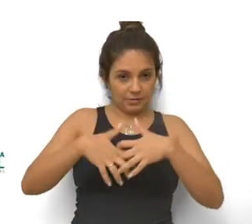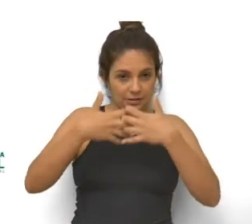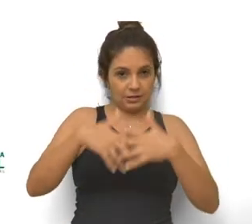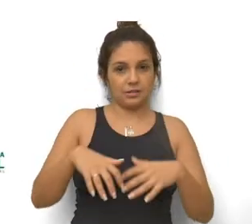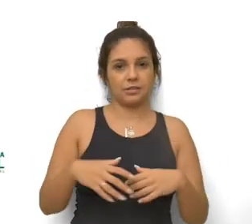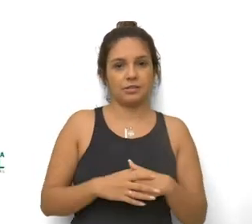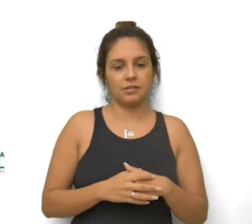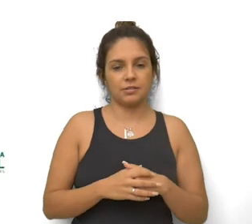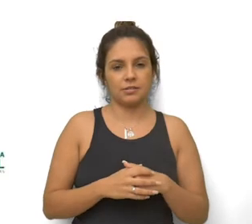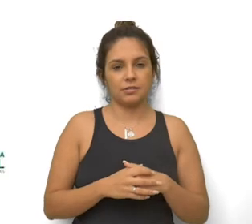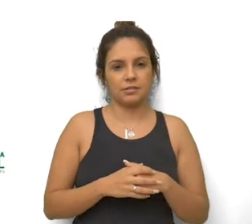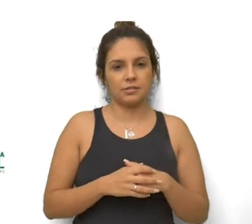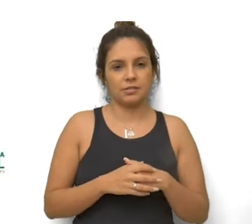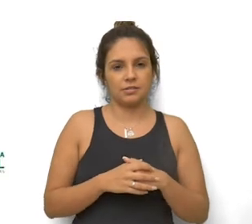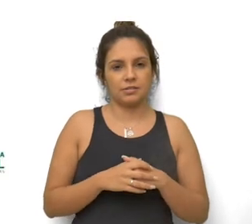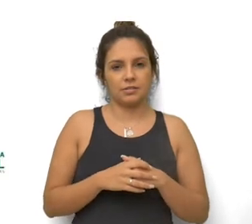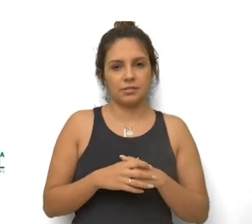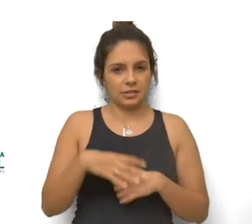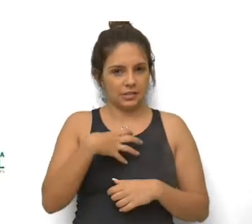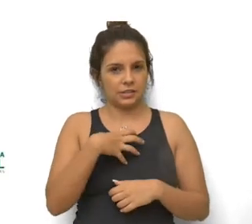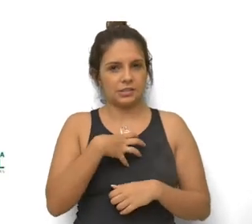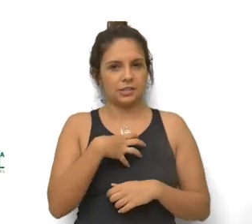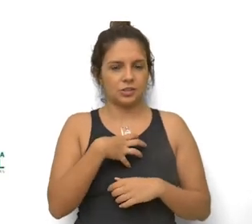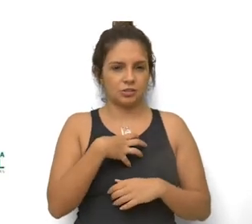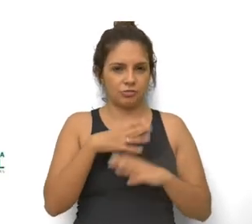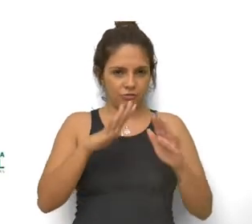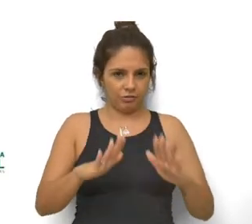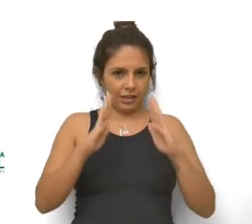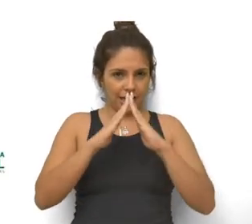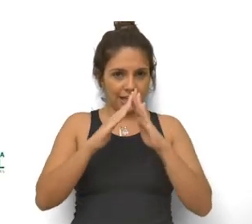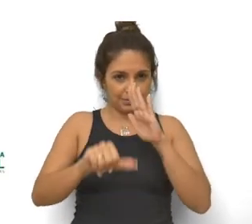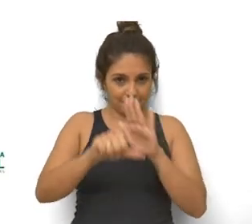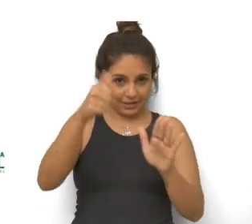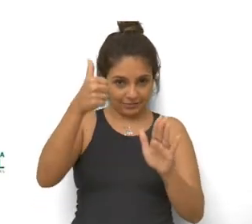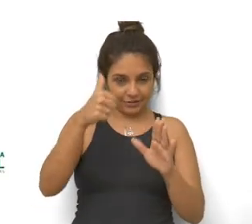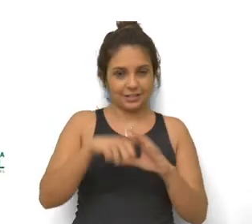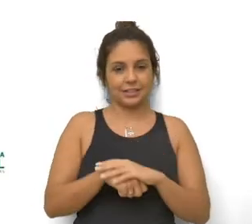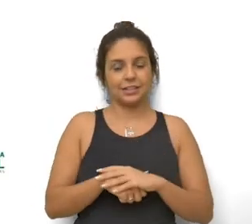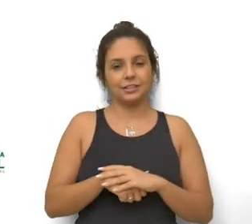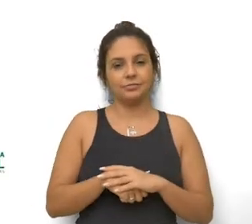a Bishop se sentiu em casa pela primeira vez na